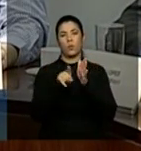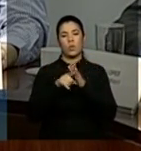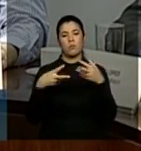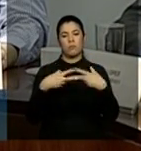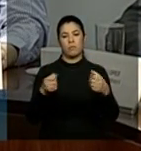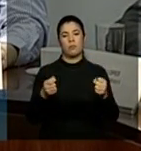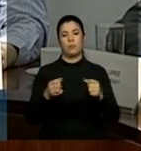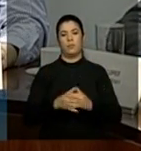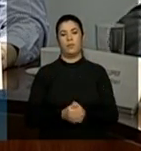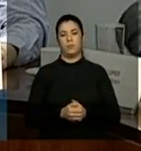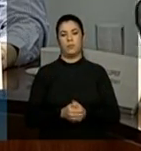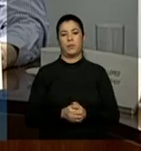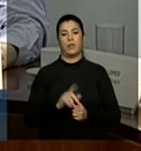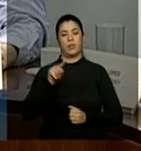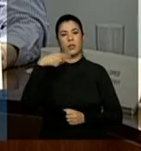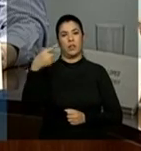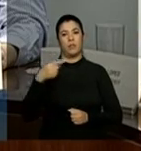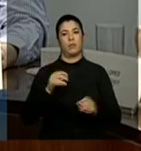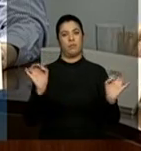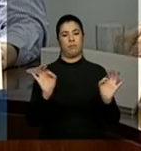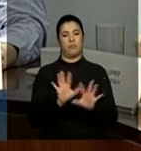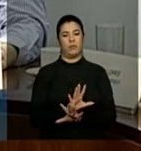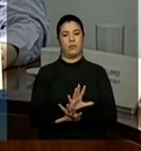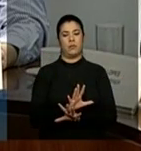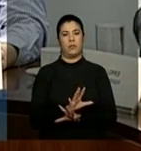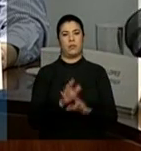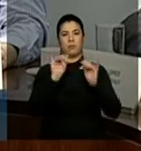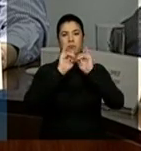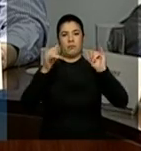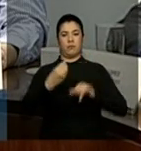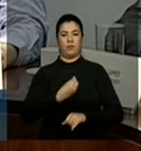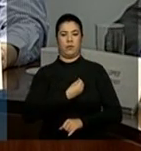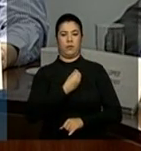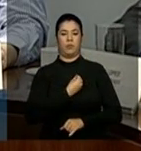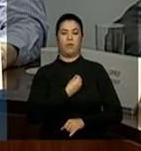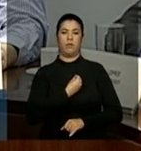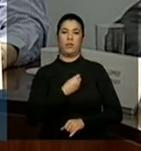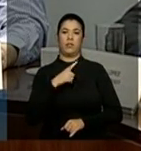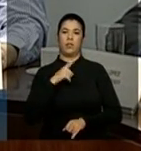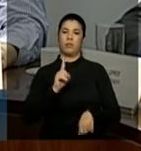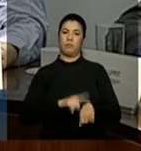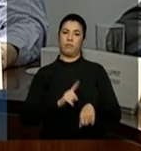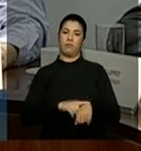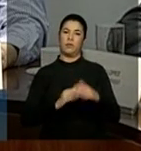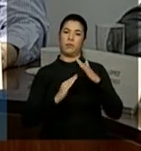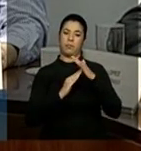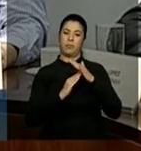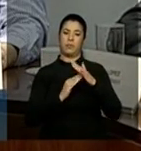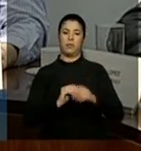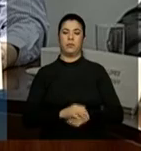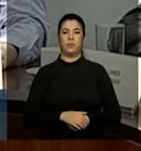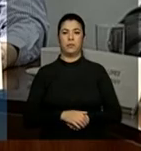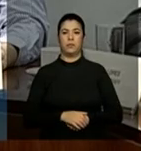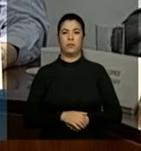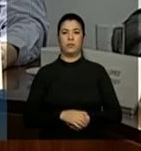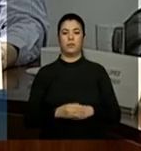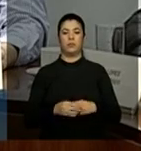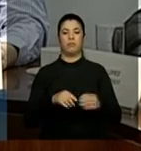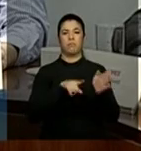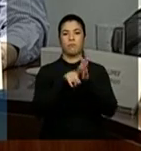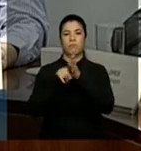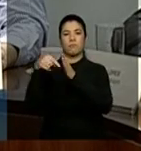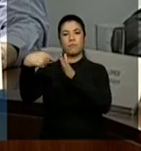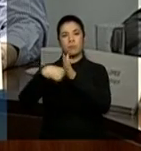algo, e depois partiremos para o encerramento. Está sendo transmitido ao vivo, tá? Então nós temos um tempo que é limitado de